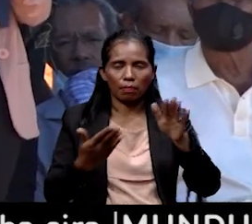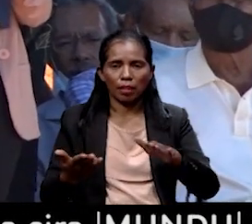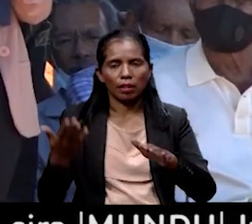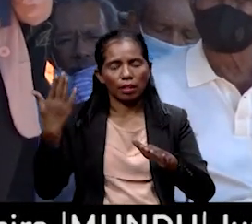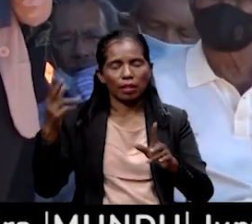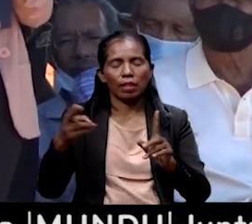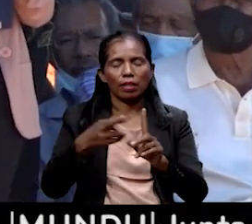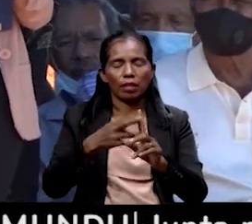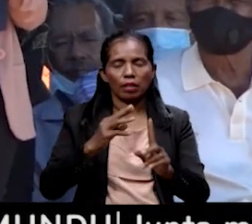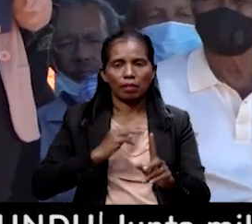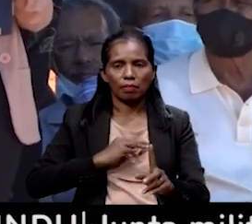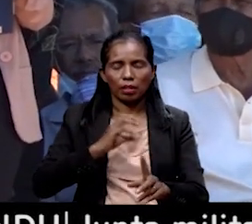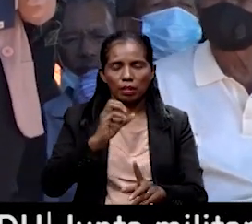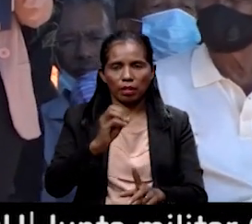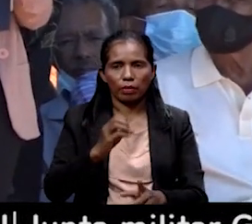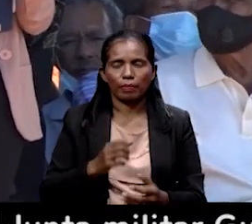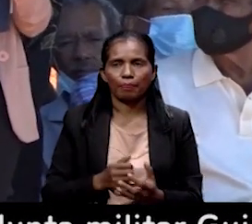Heróis Metinaru.